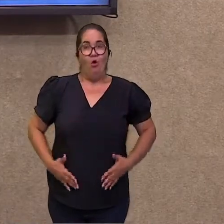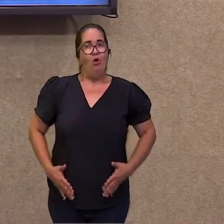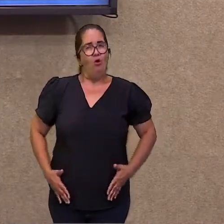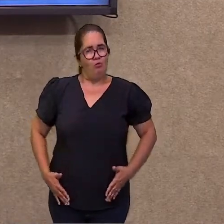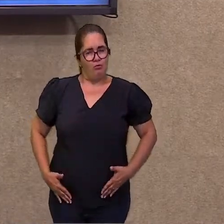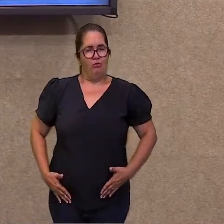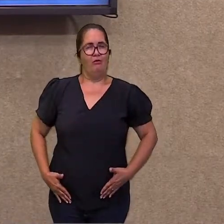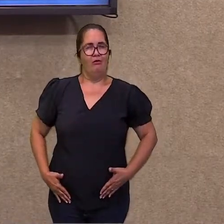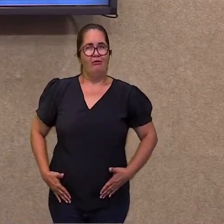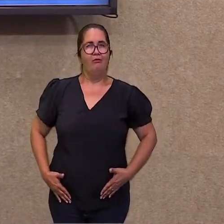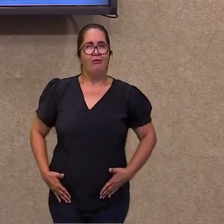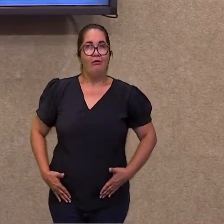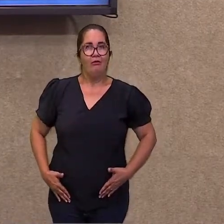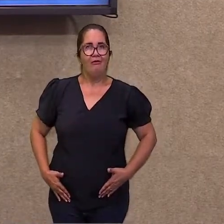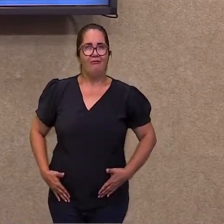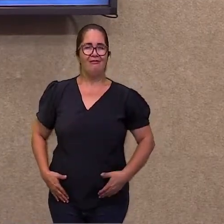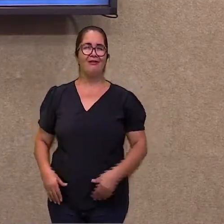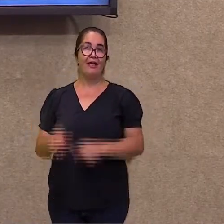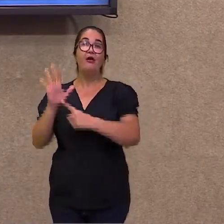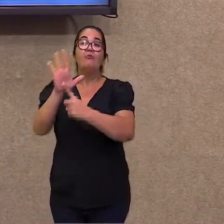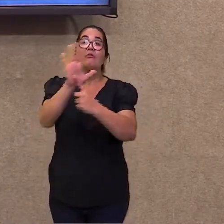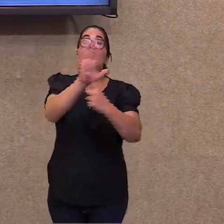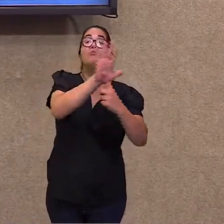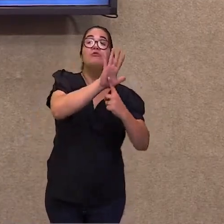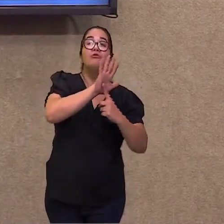corpo, para um instrumento da dança.